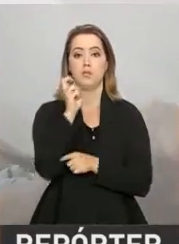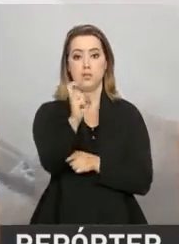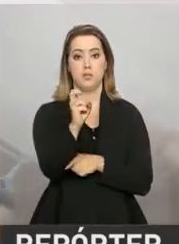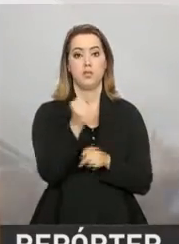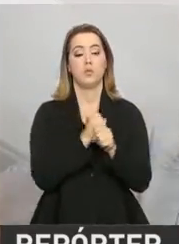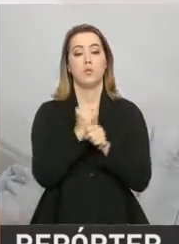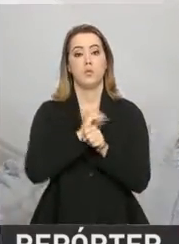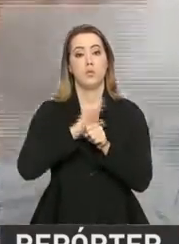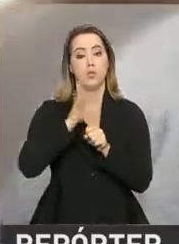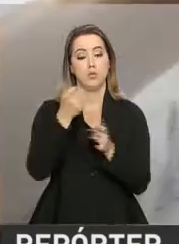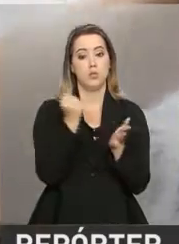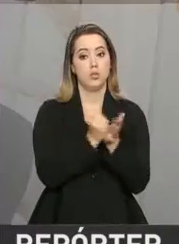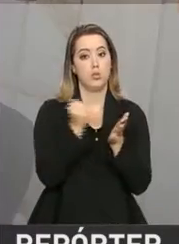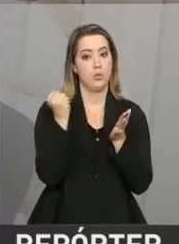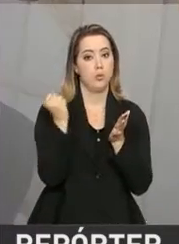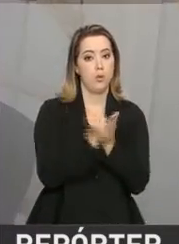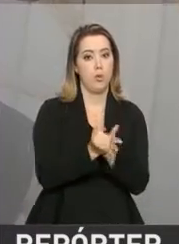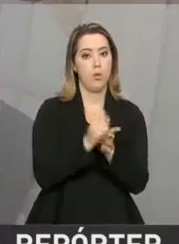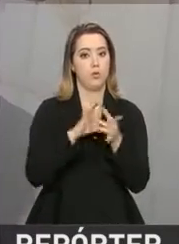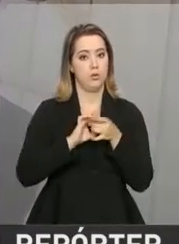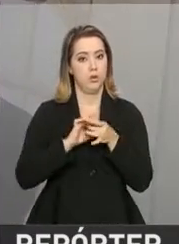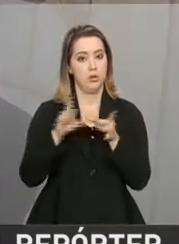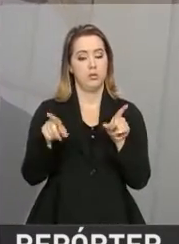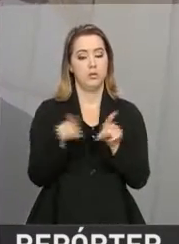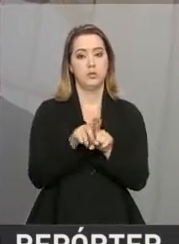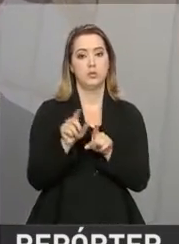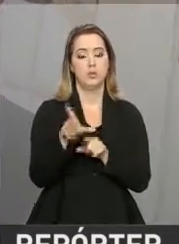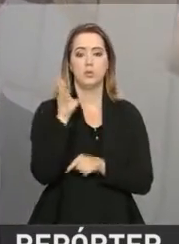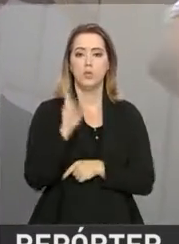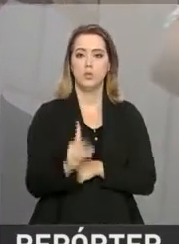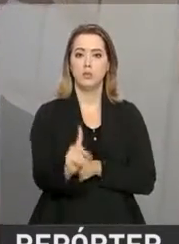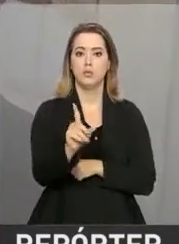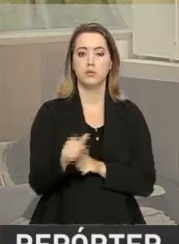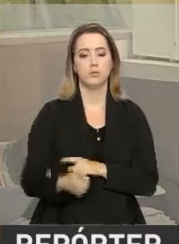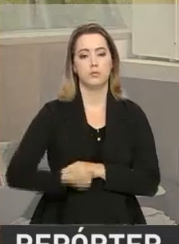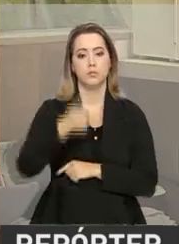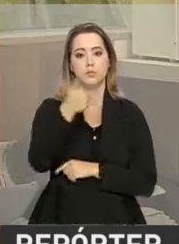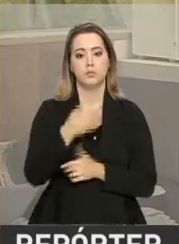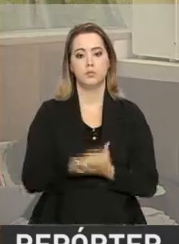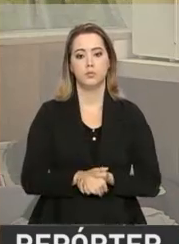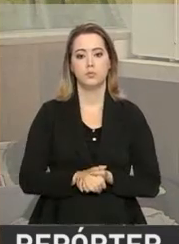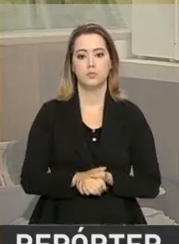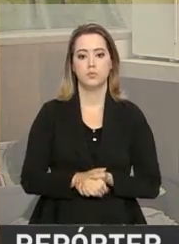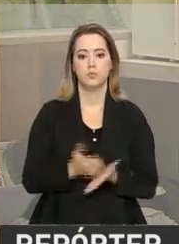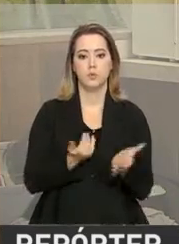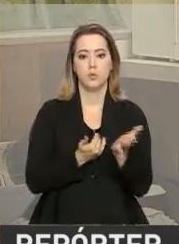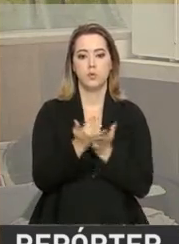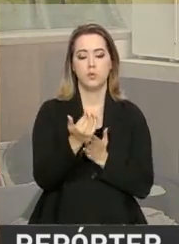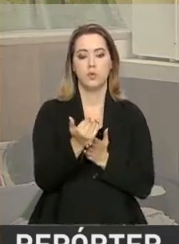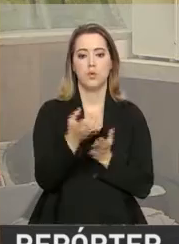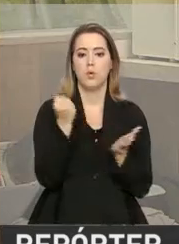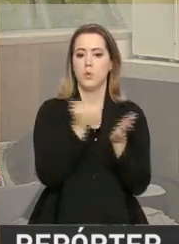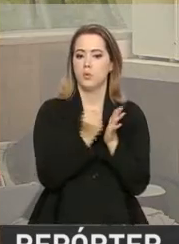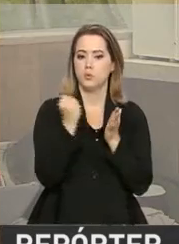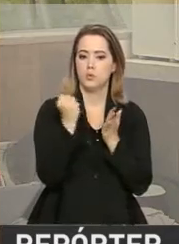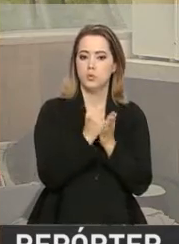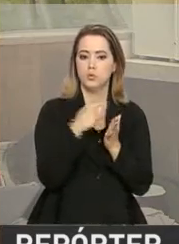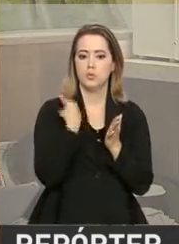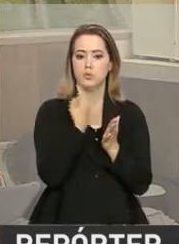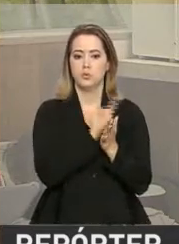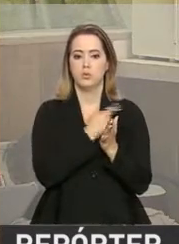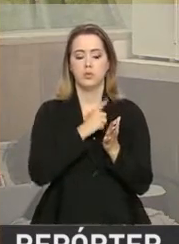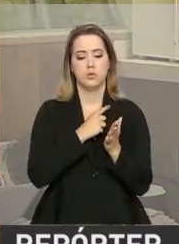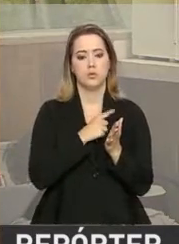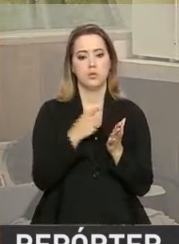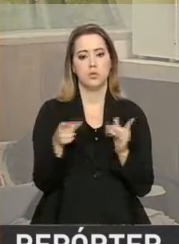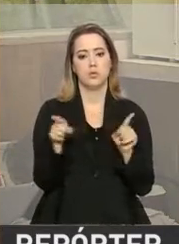de autônomo e direitos sindicais e garante que trabalha com mais segurança agora. Desde do contrato que a gente tinha, né,